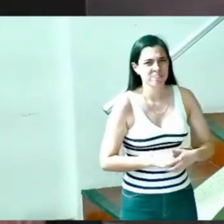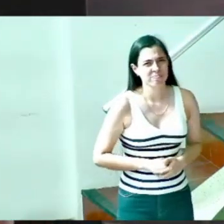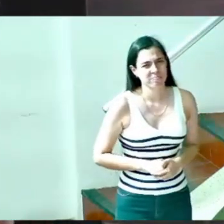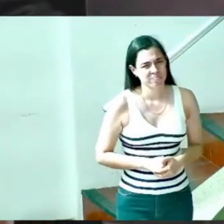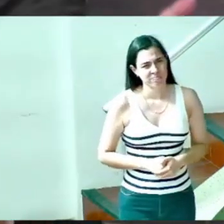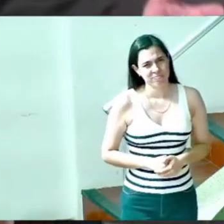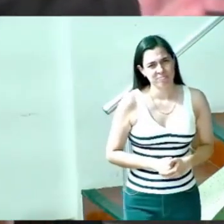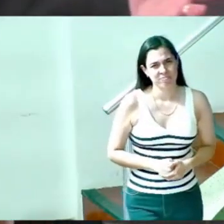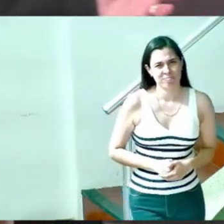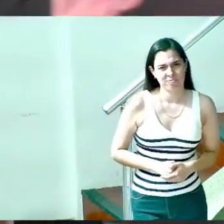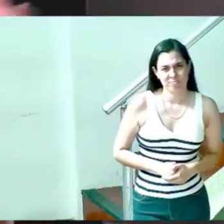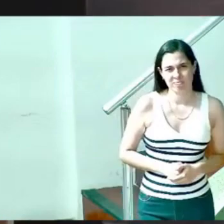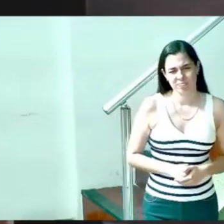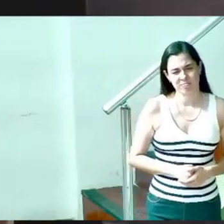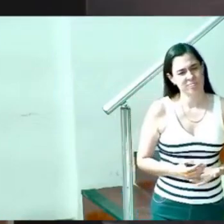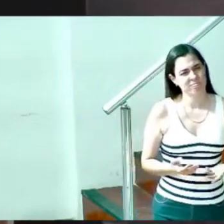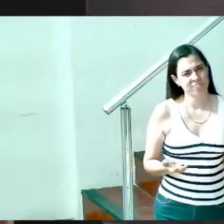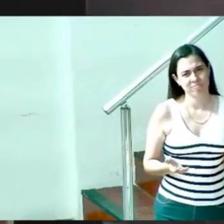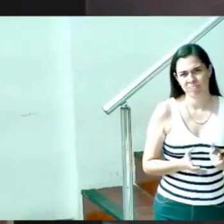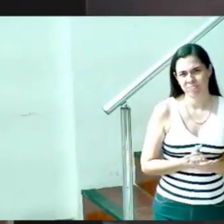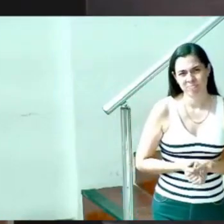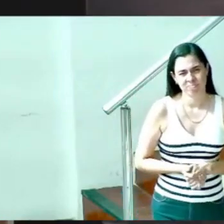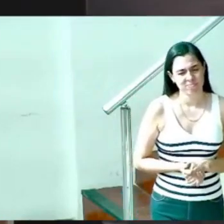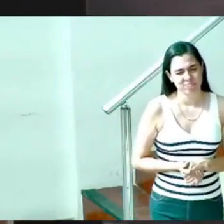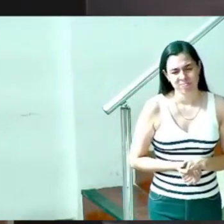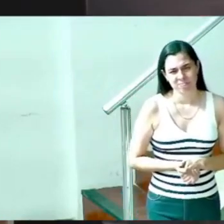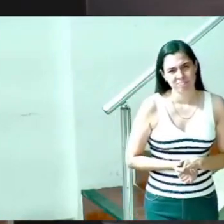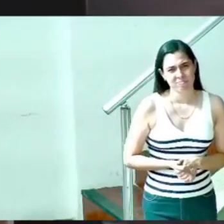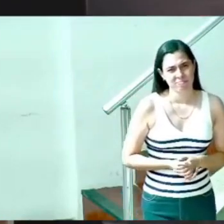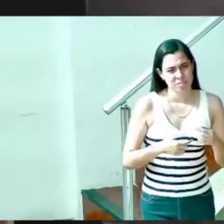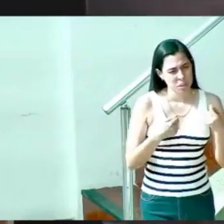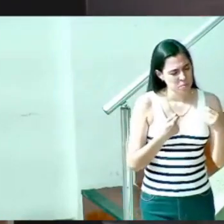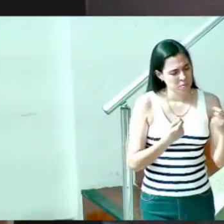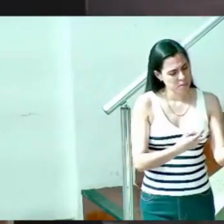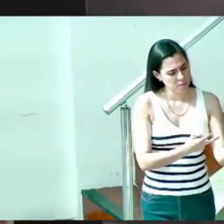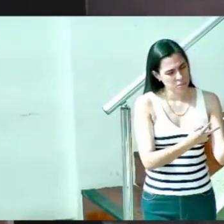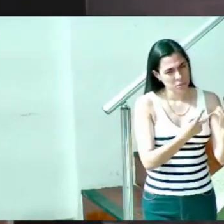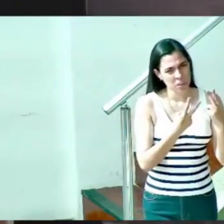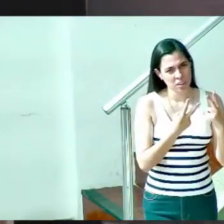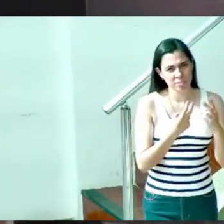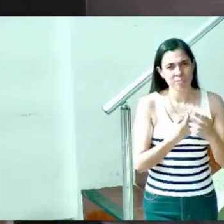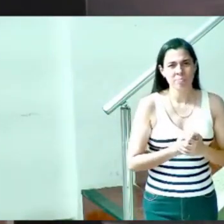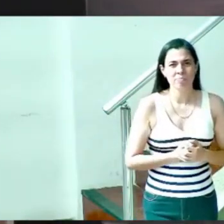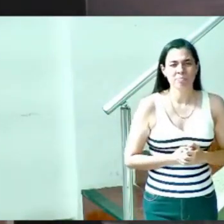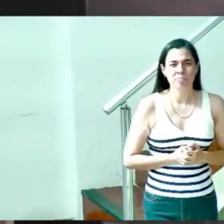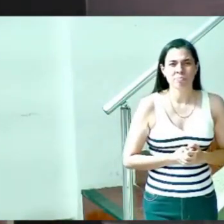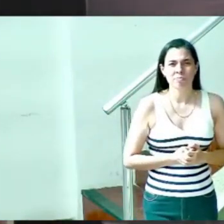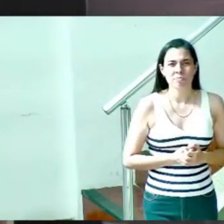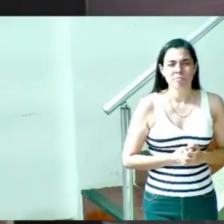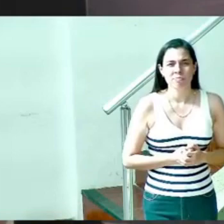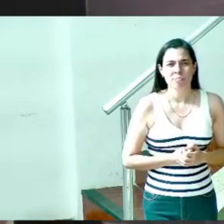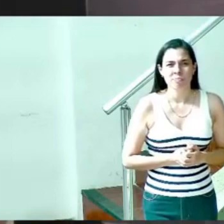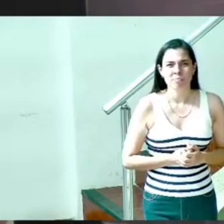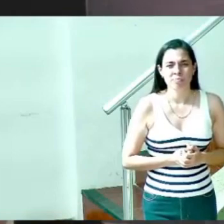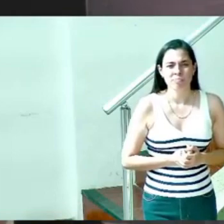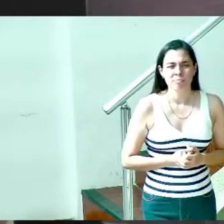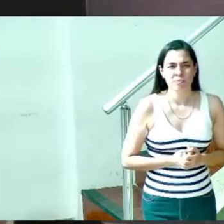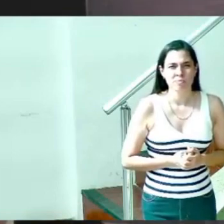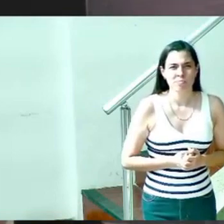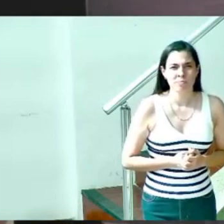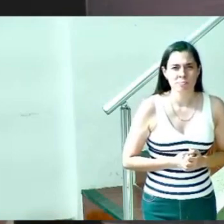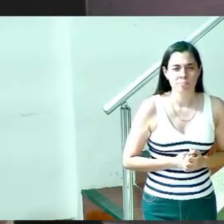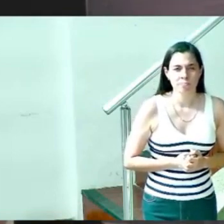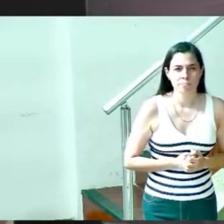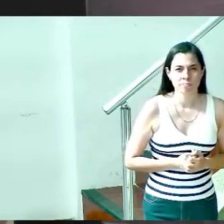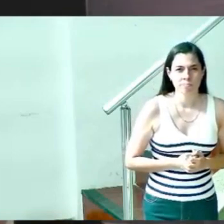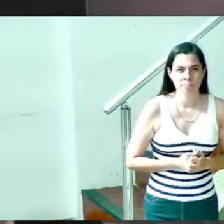A oração do Pai Nosso nos convida a reavaliar a nossa vida de oração. E eu quero passar uma